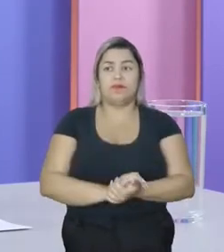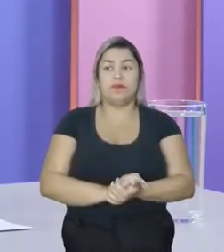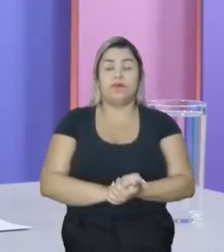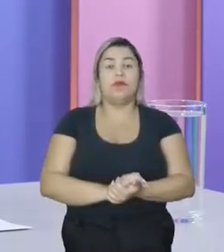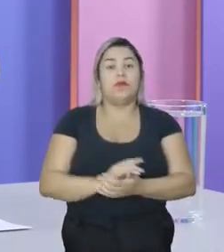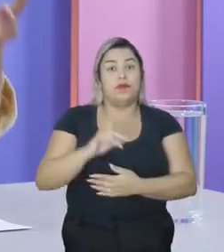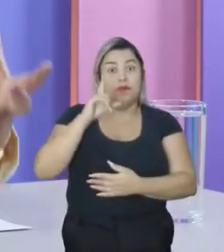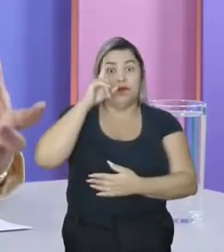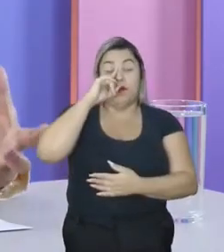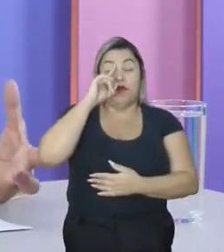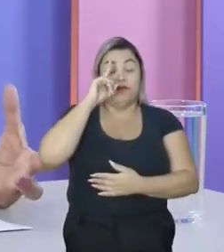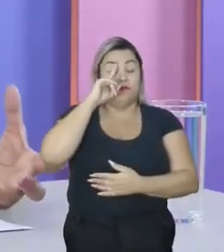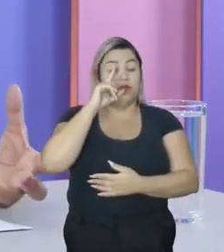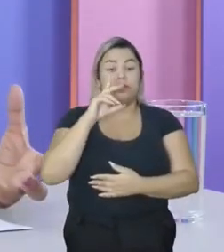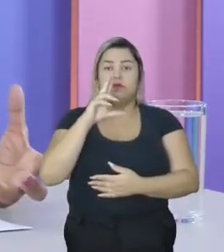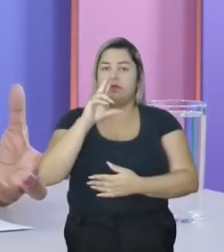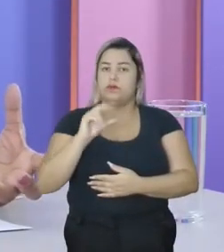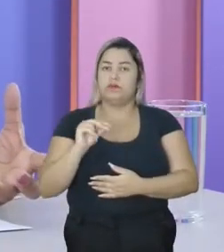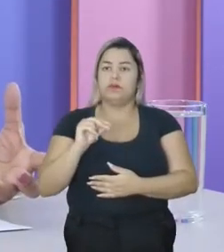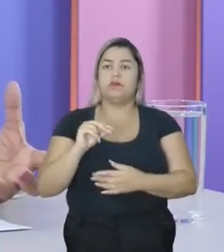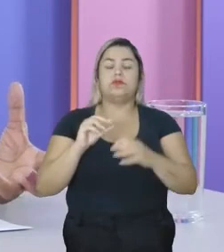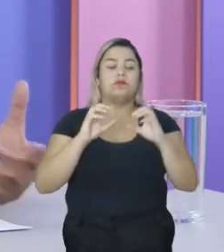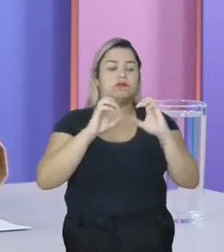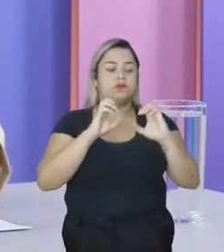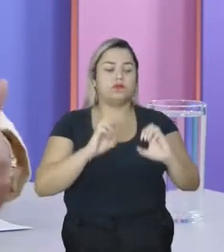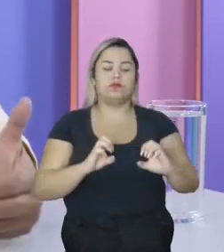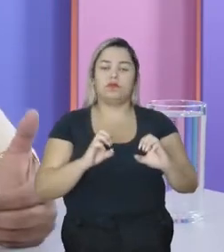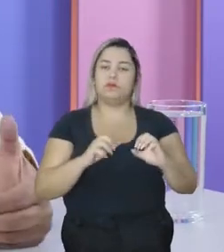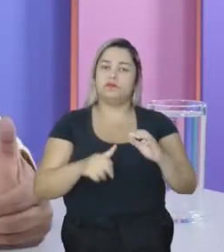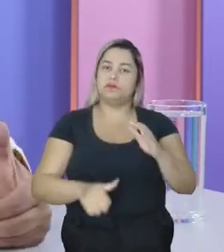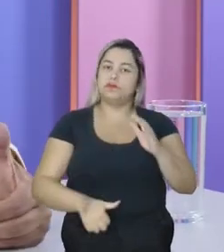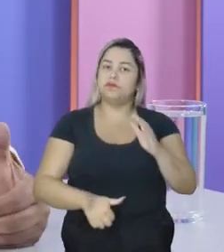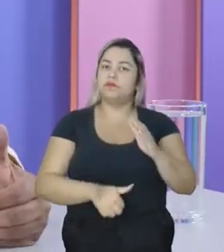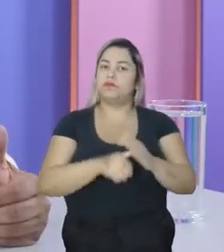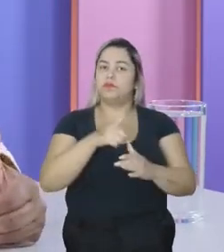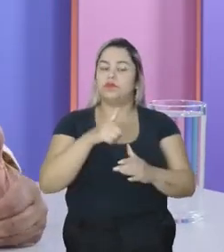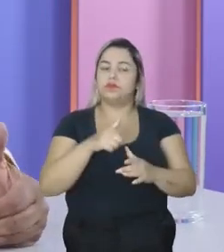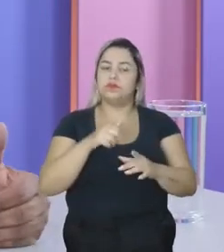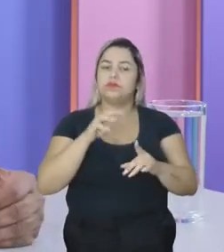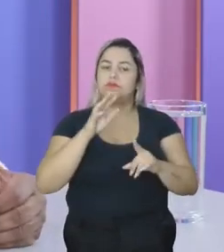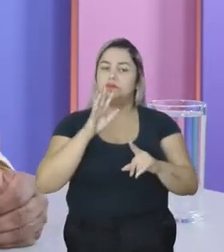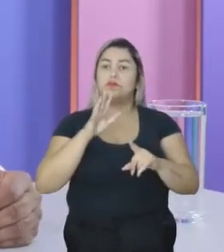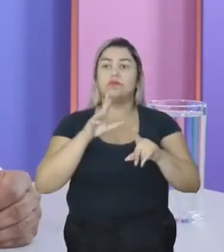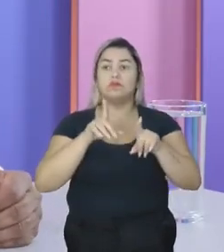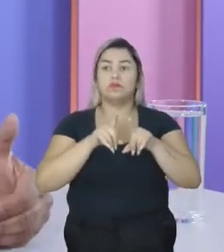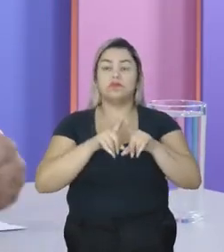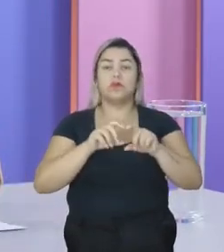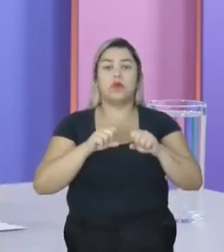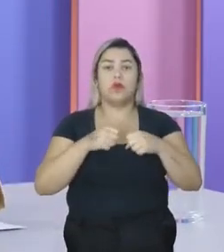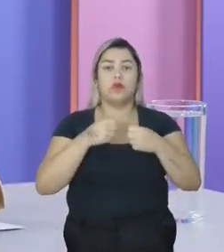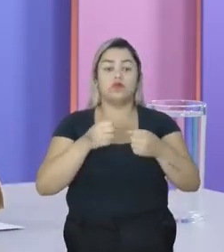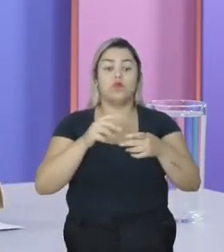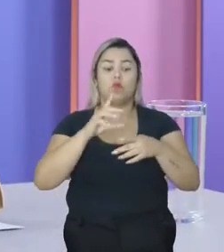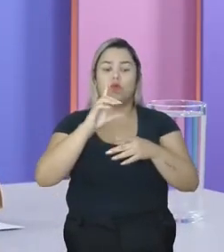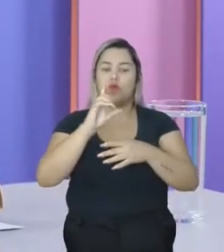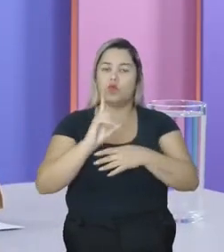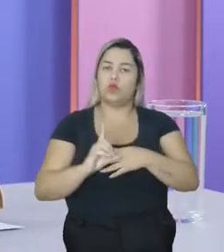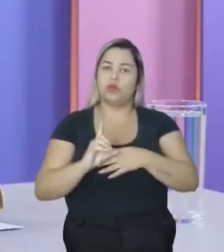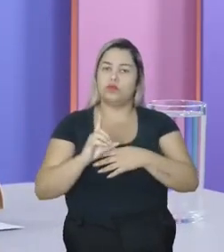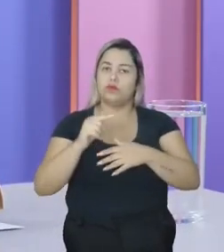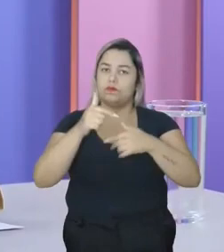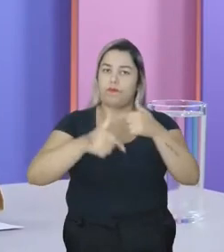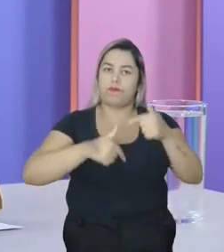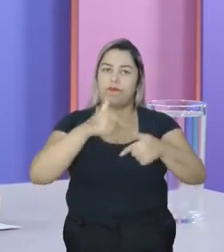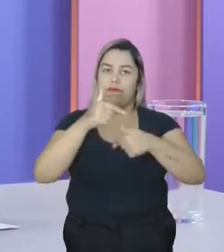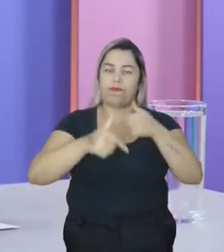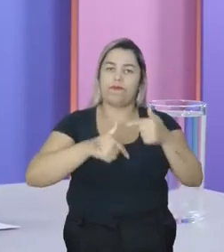agravaram, porque não estão mais as estruturas, primeiro, de defesa dos direitos dos trabalhadores foram desmontadas,